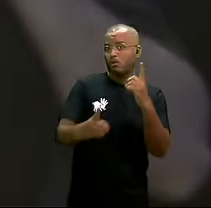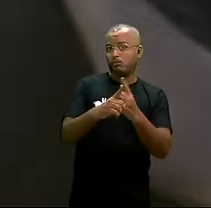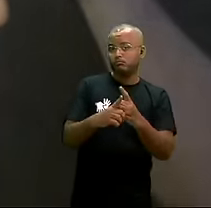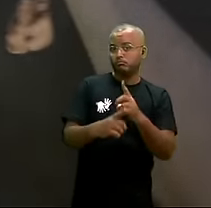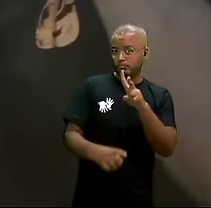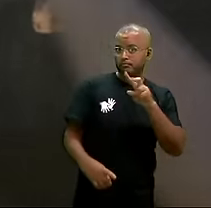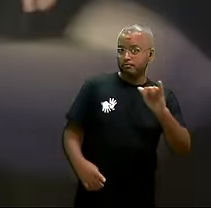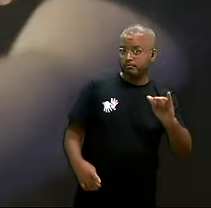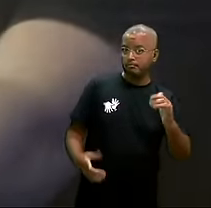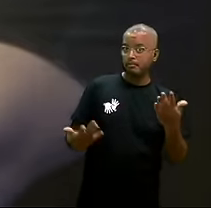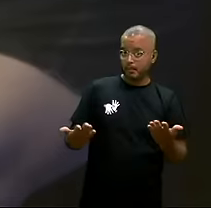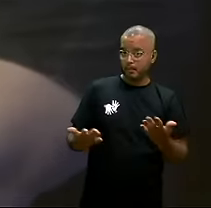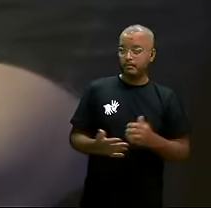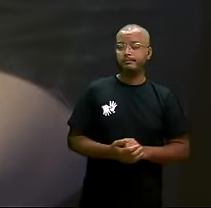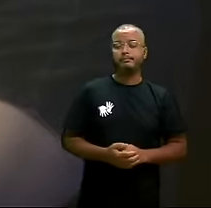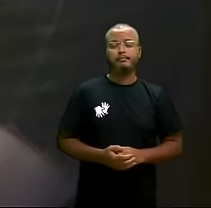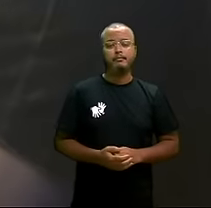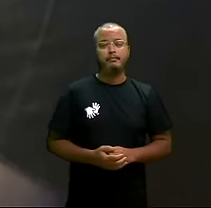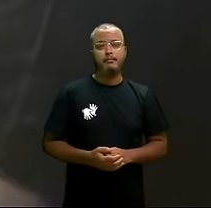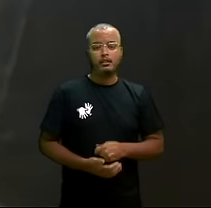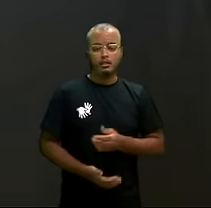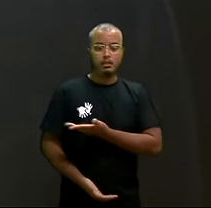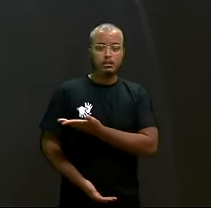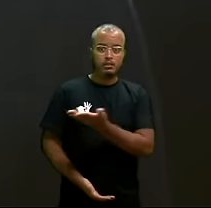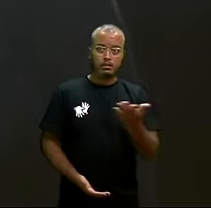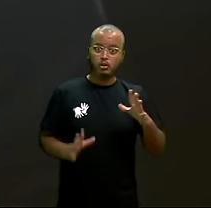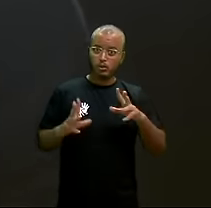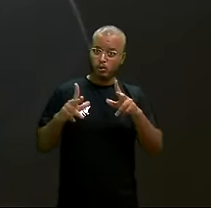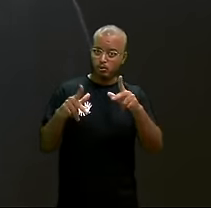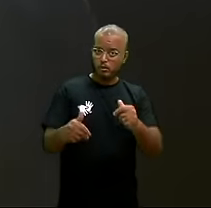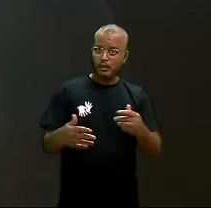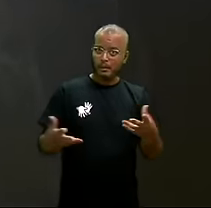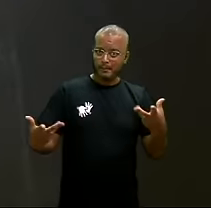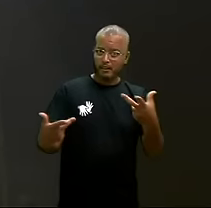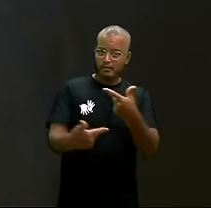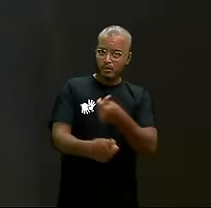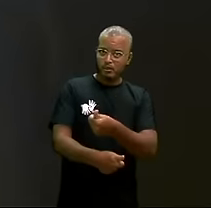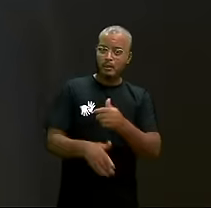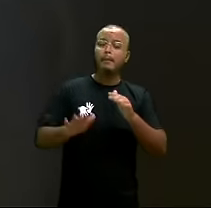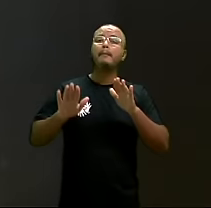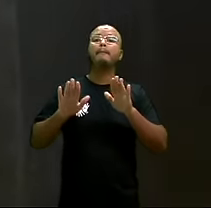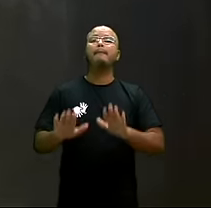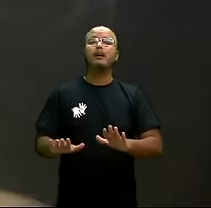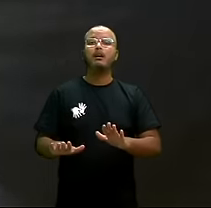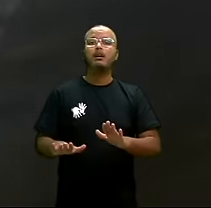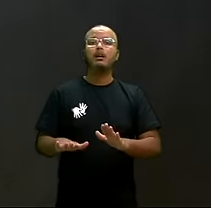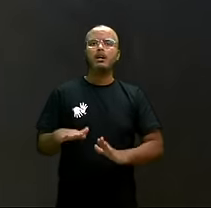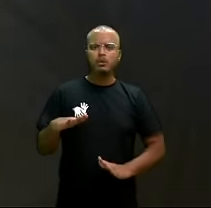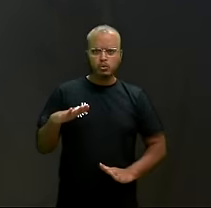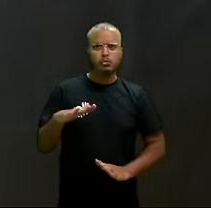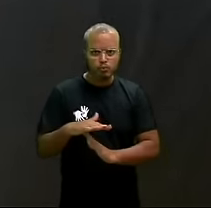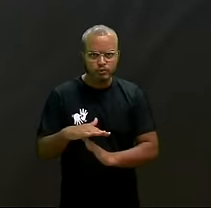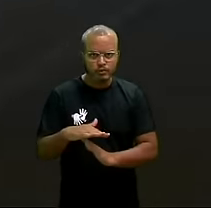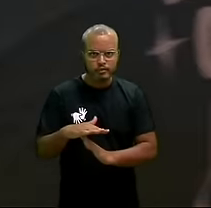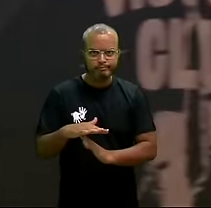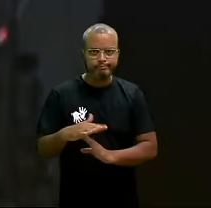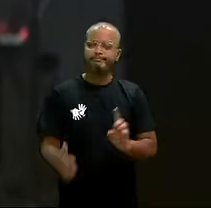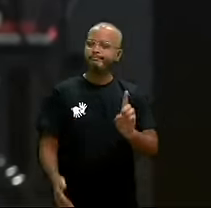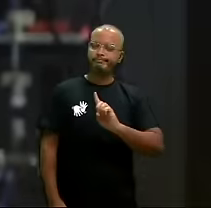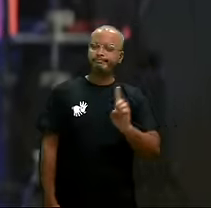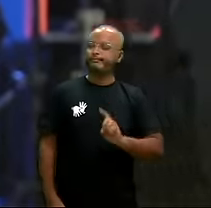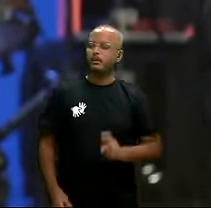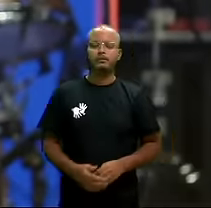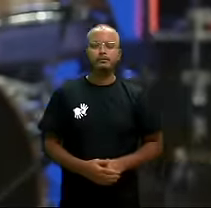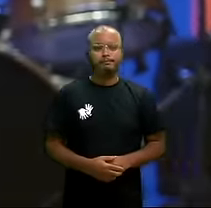Mas apesar disso tudo ser maravilhoso, isso não é suficiente. Como teu pastor, eu digo para você: não é